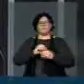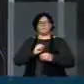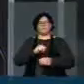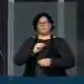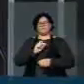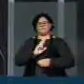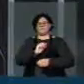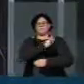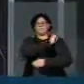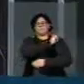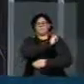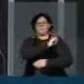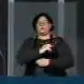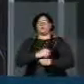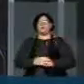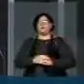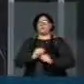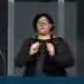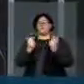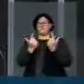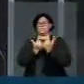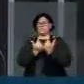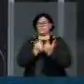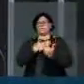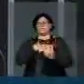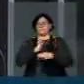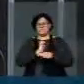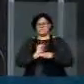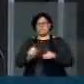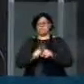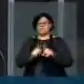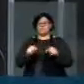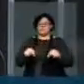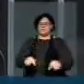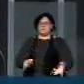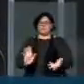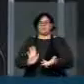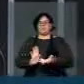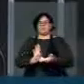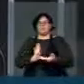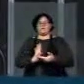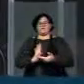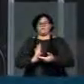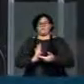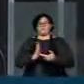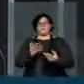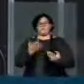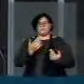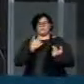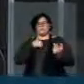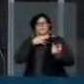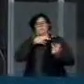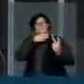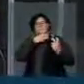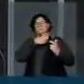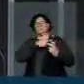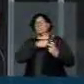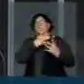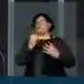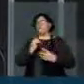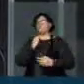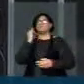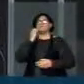exerci mandato, da Assembleia Legislativa do meu Estado e aqui na Câmara Federal, como indispensáveis